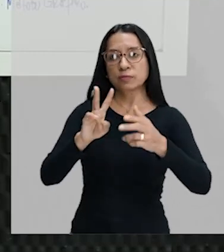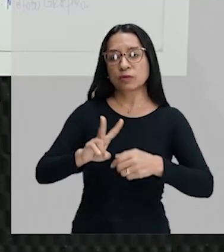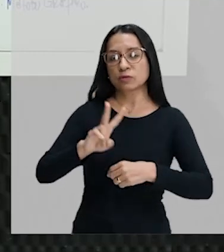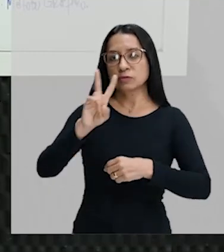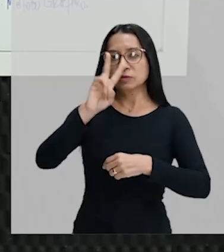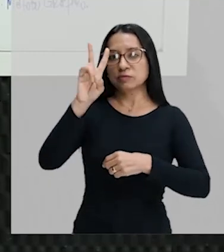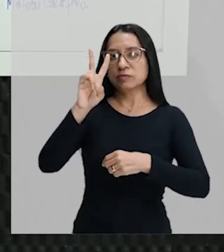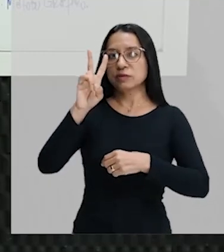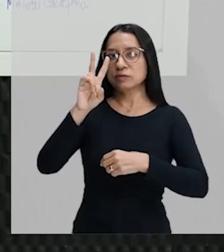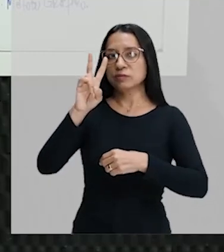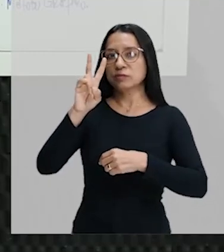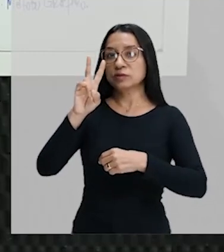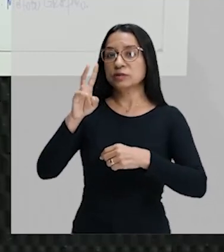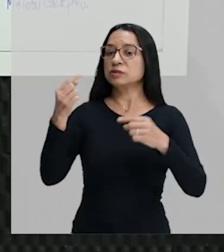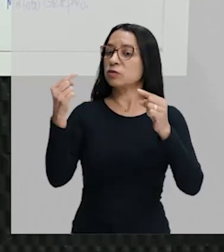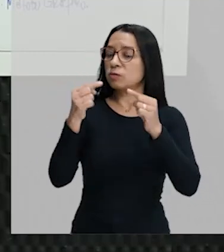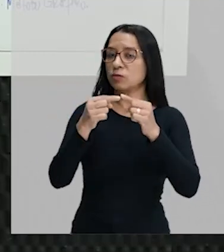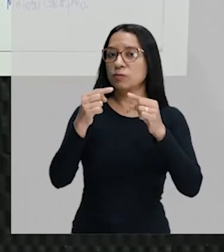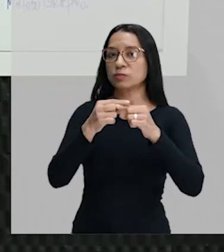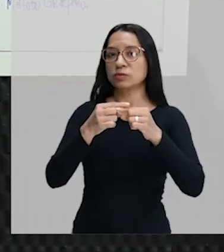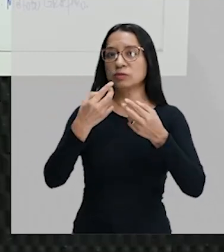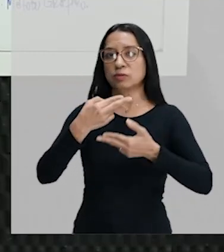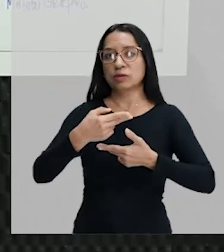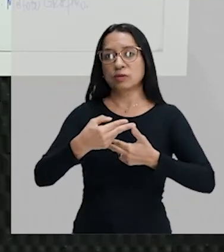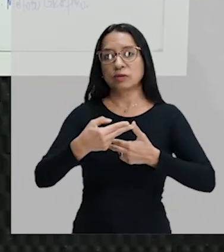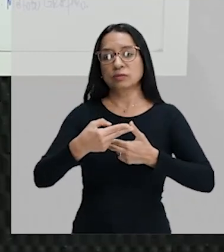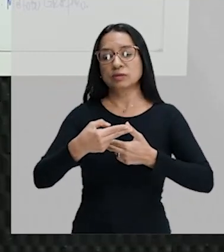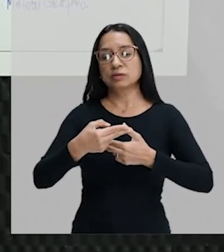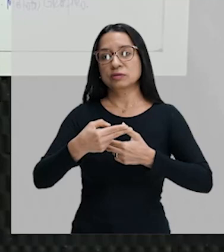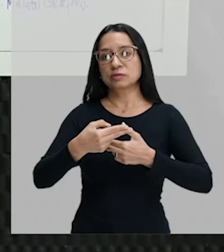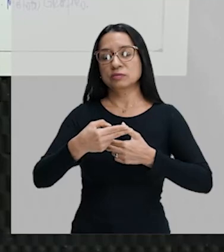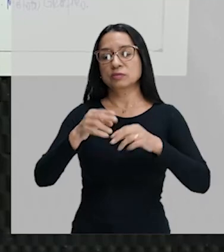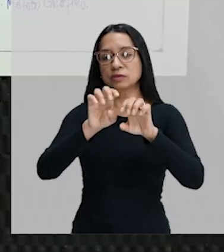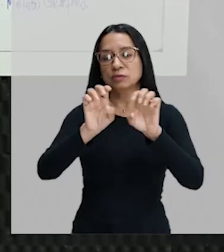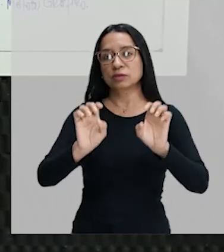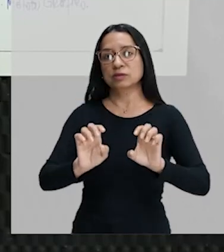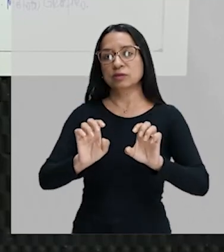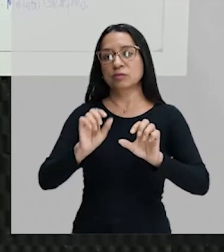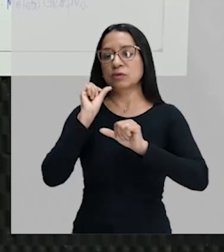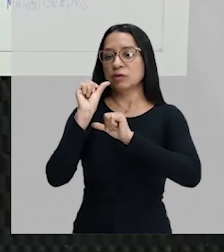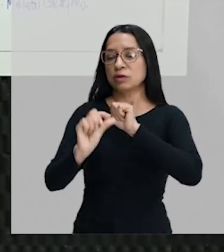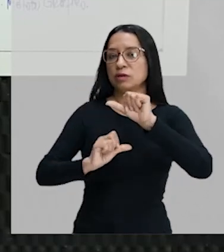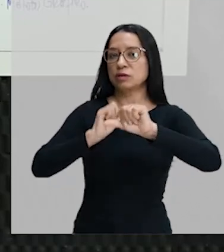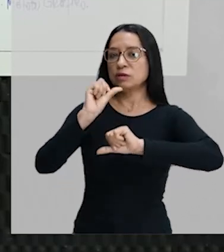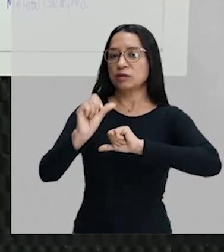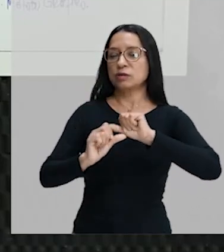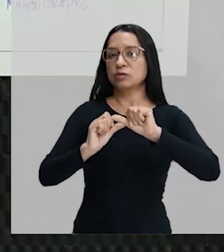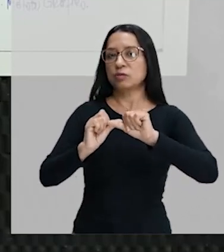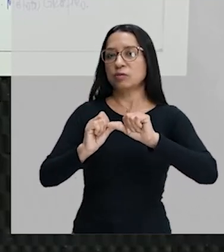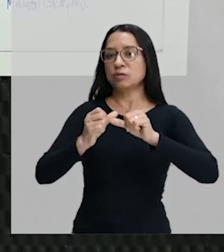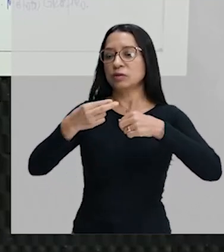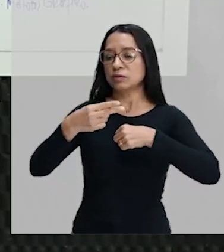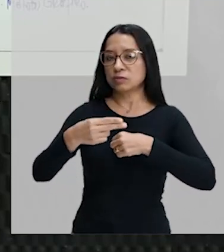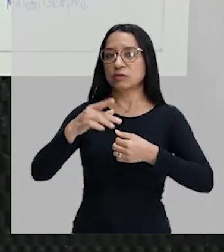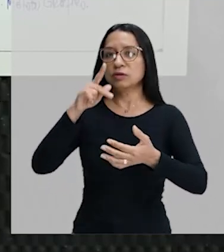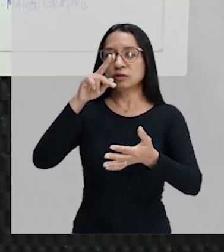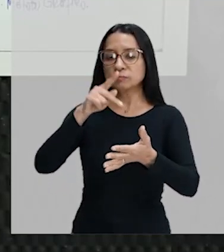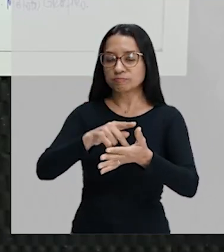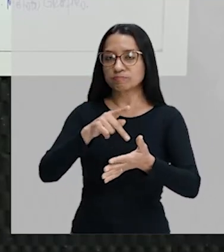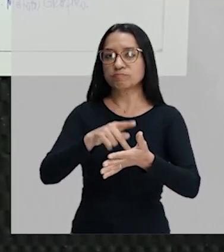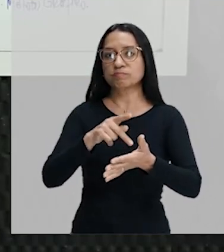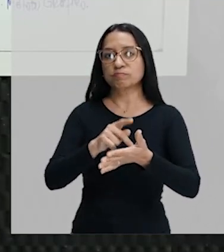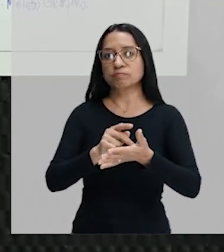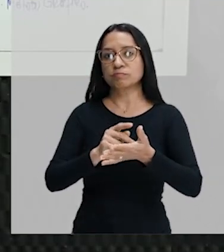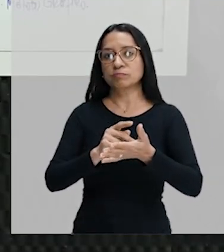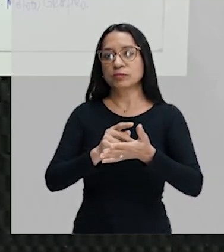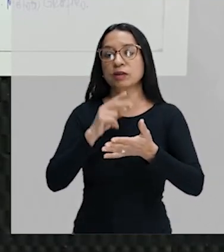satisfazem a igualdade da equação, que torna aquela igualdade verdadeira. E a solução de um sistema são